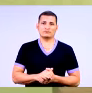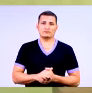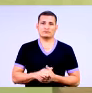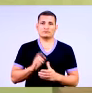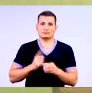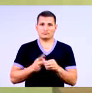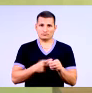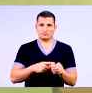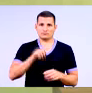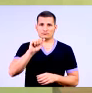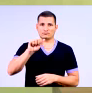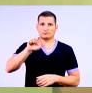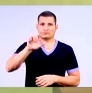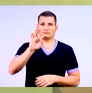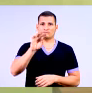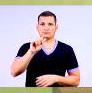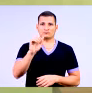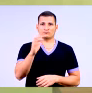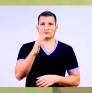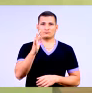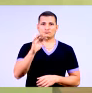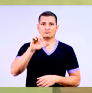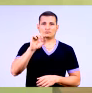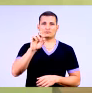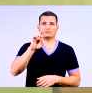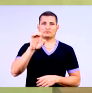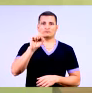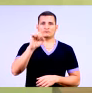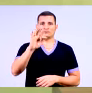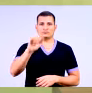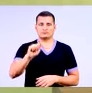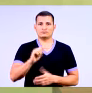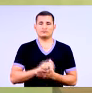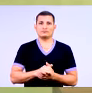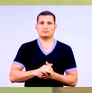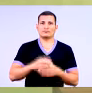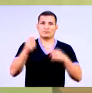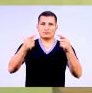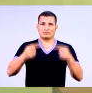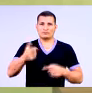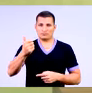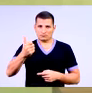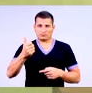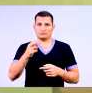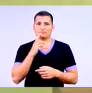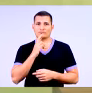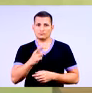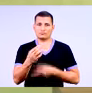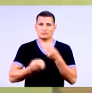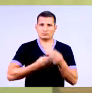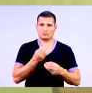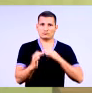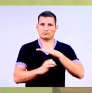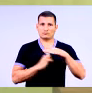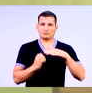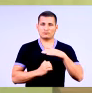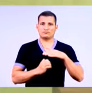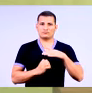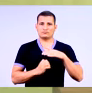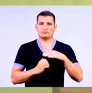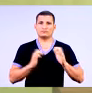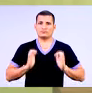ela responde o primeiro questionamento, que fala sobre as atitudes éticas, né, lá na empresa, da seguinte